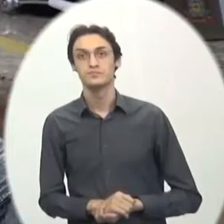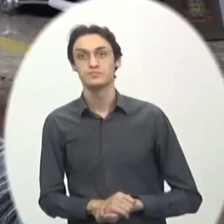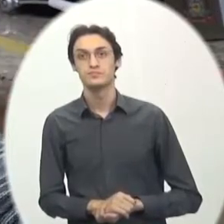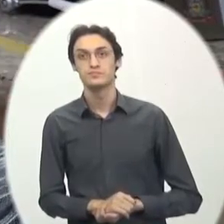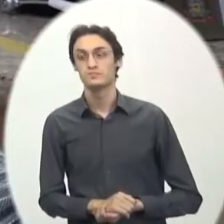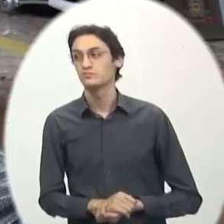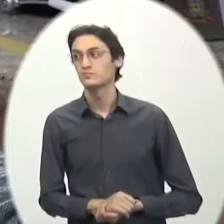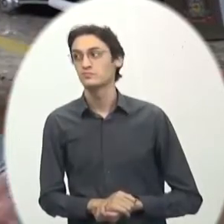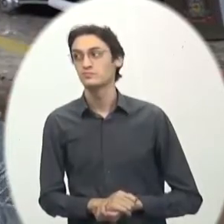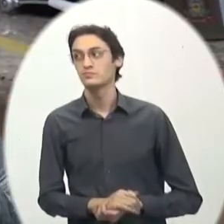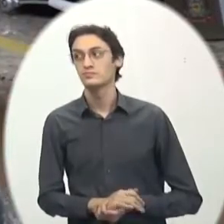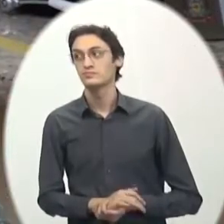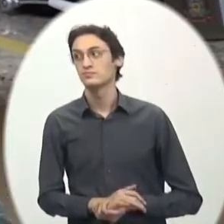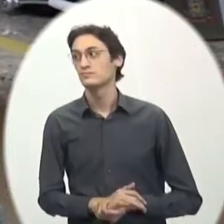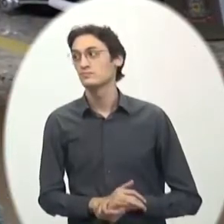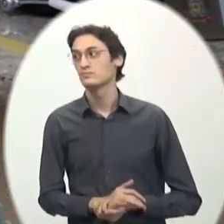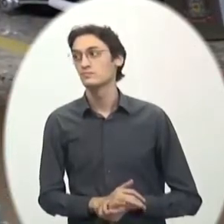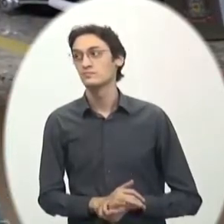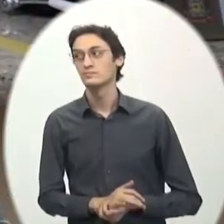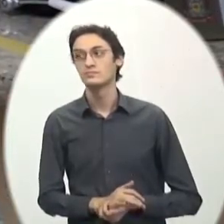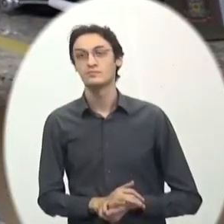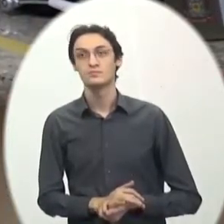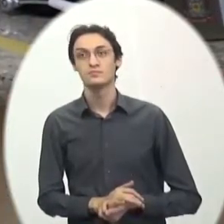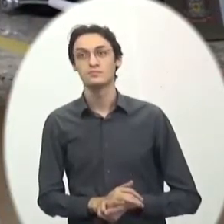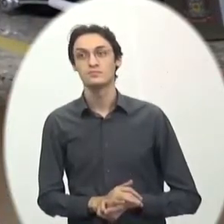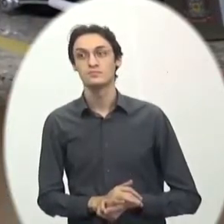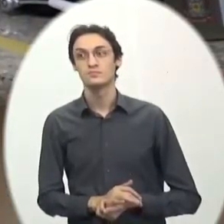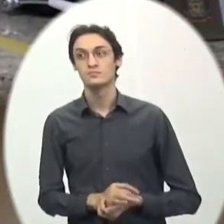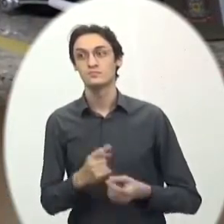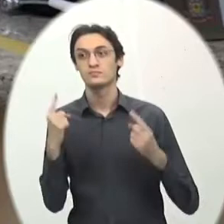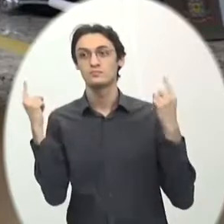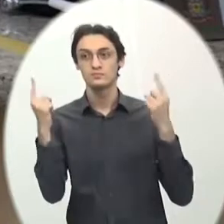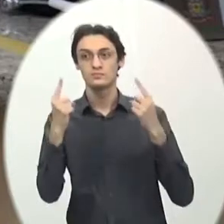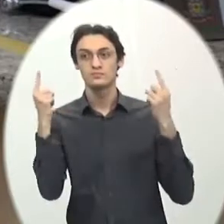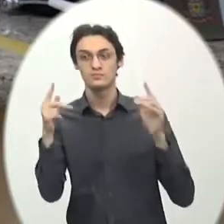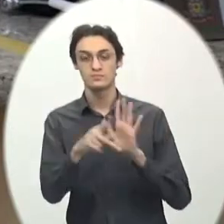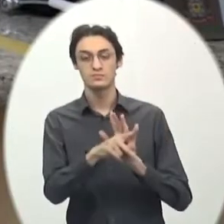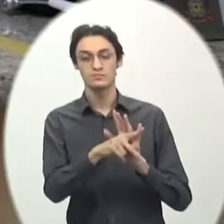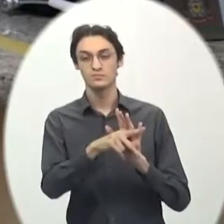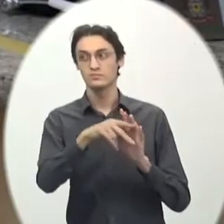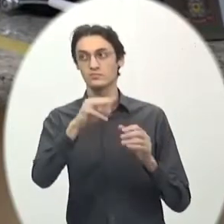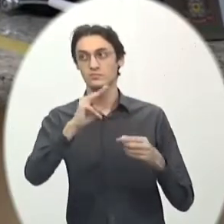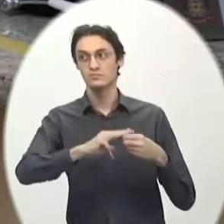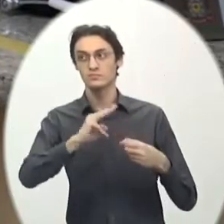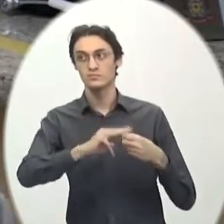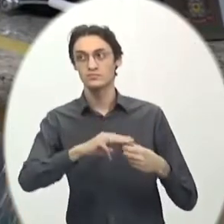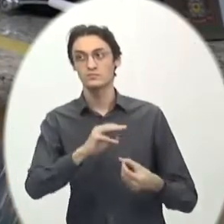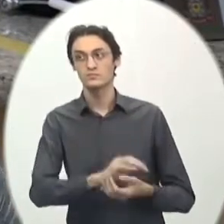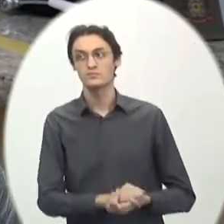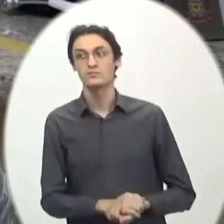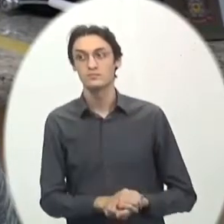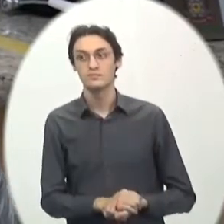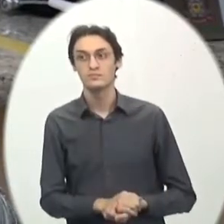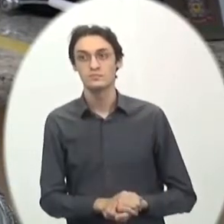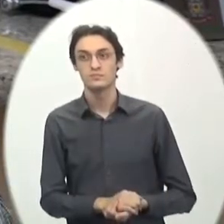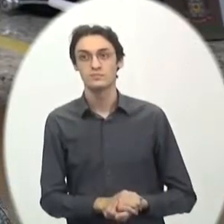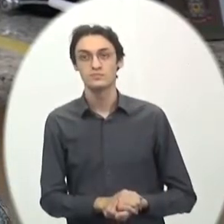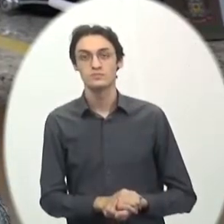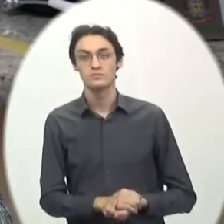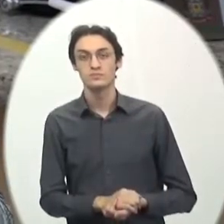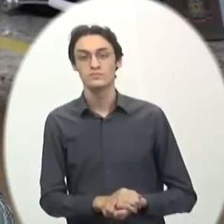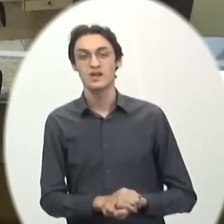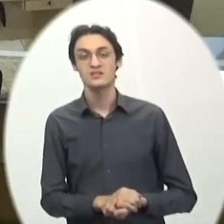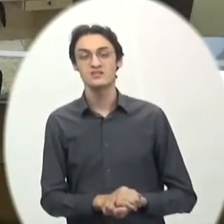prefeitura cedeu a ambulância e eu forneci o condutor. Tá. Era esse o contrato. Mas por que ficava no SAMU, no plantão novo? A base da